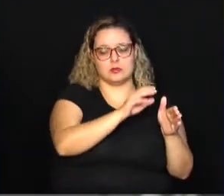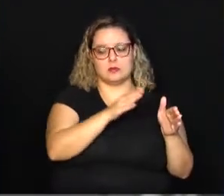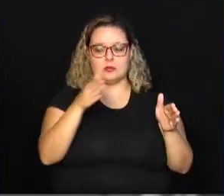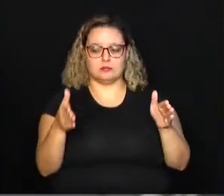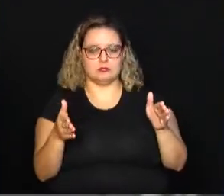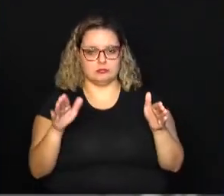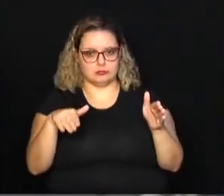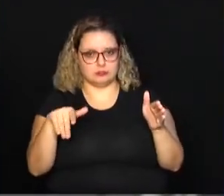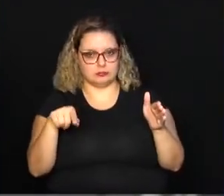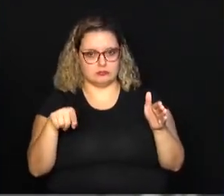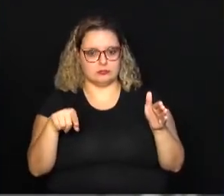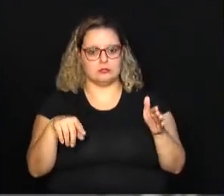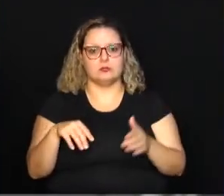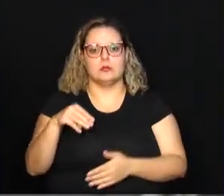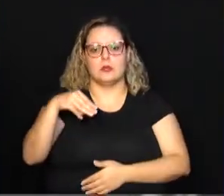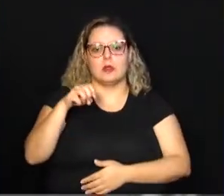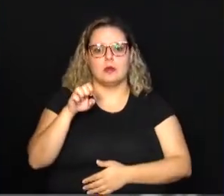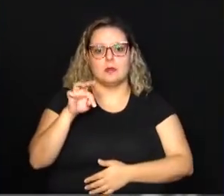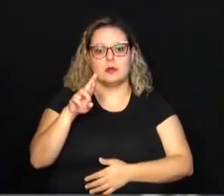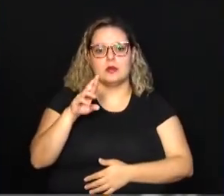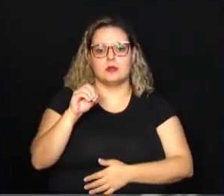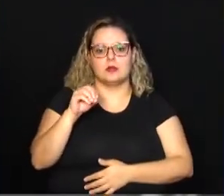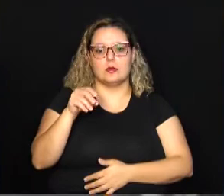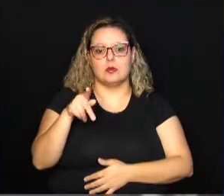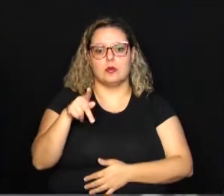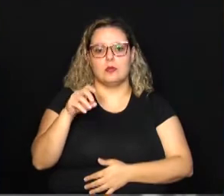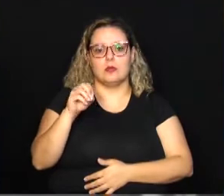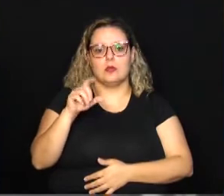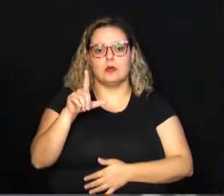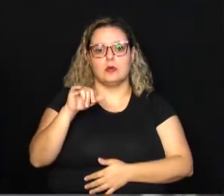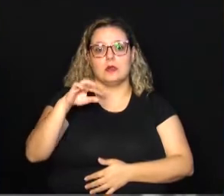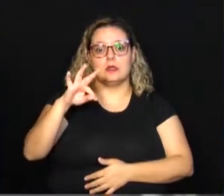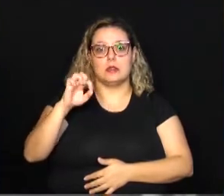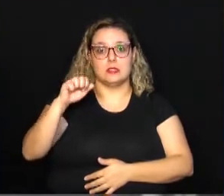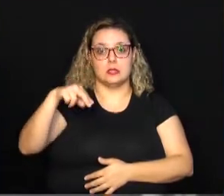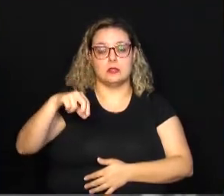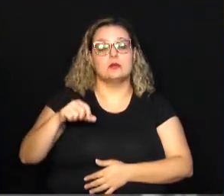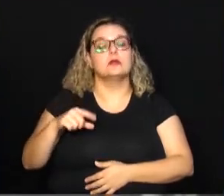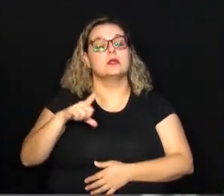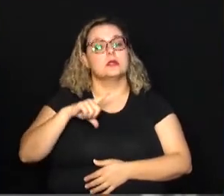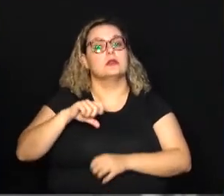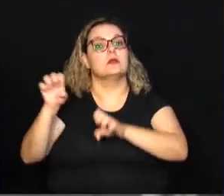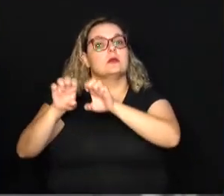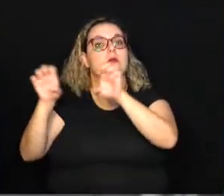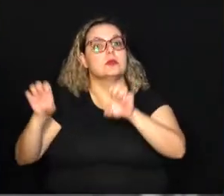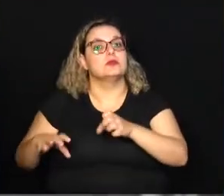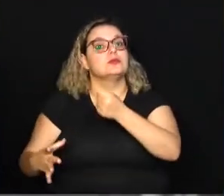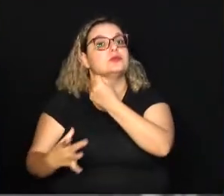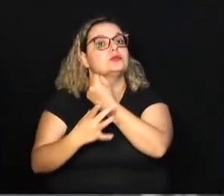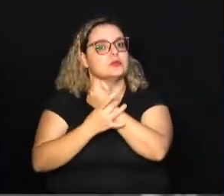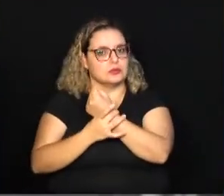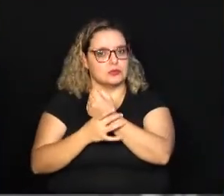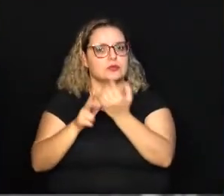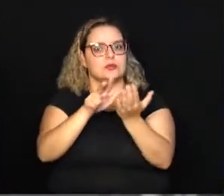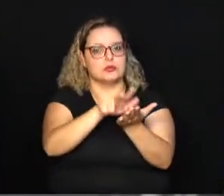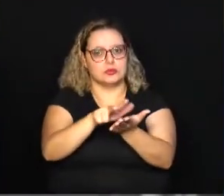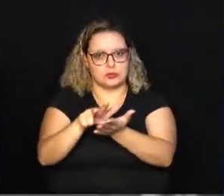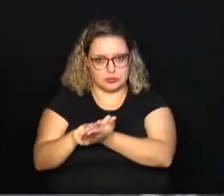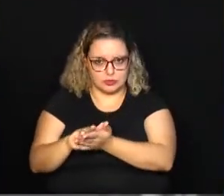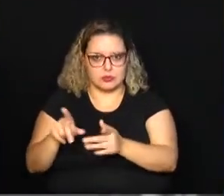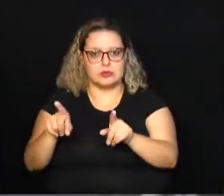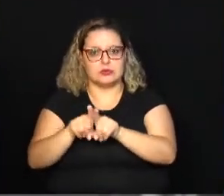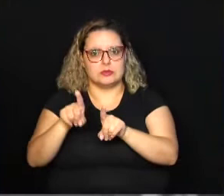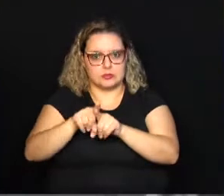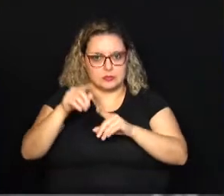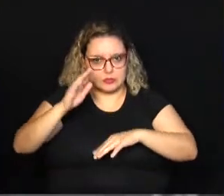rapidamente para o Metropolitano, porque aqui dentro a gente tem uma estrutura muito mais segura para os pacientes e para o trabalho dos profissionais de